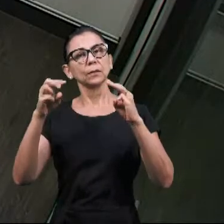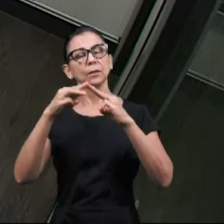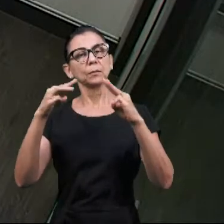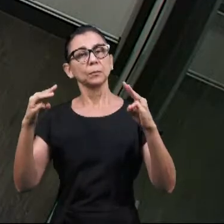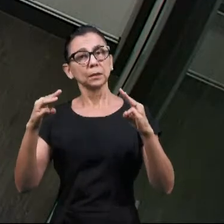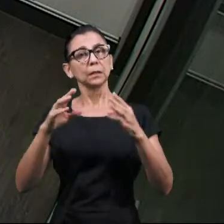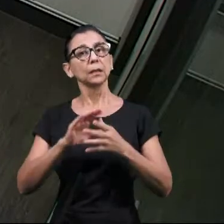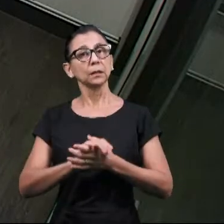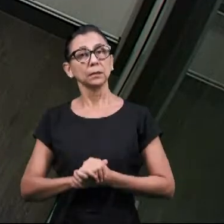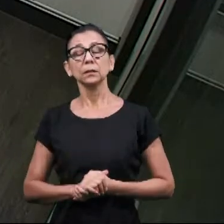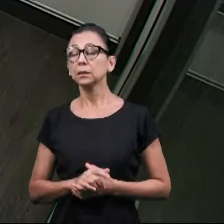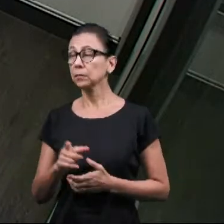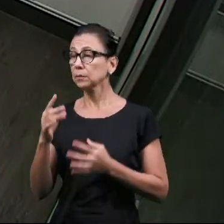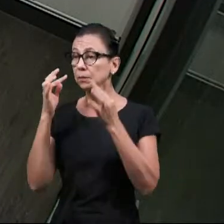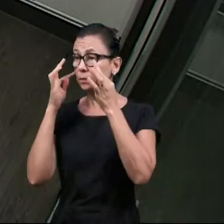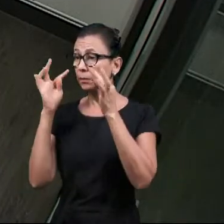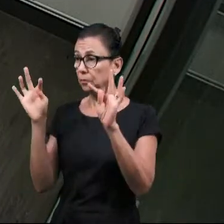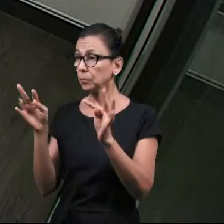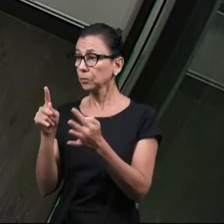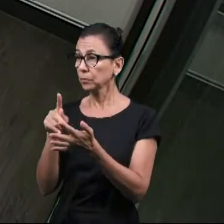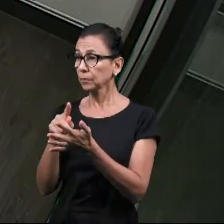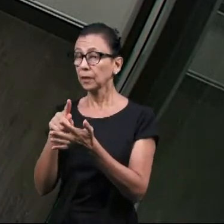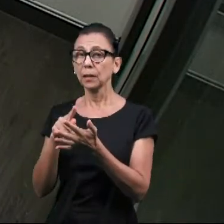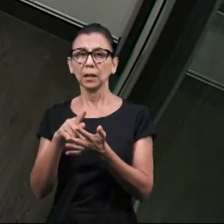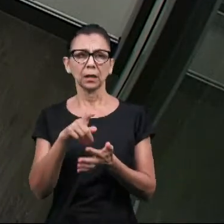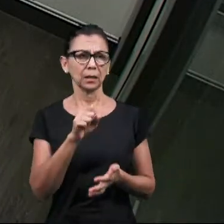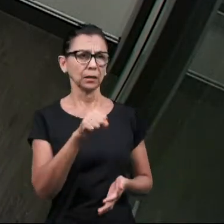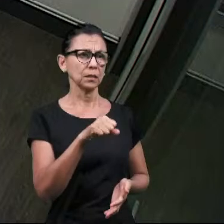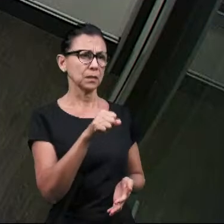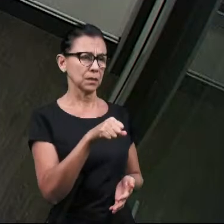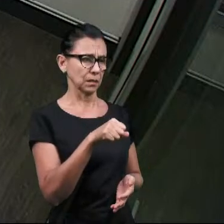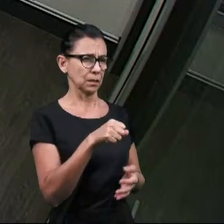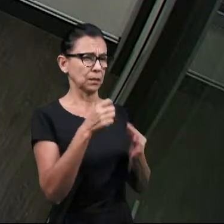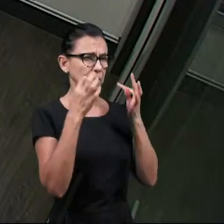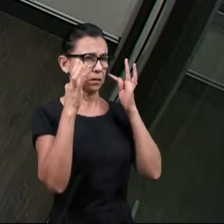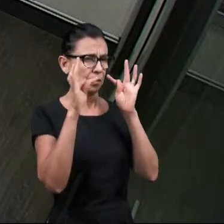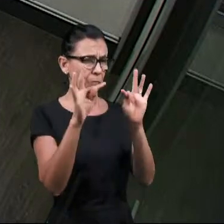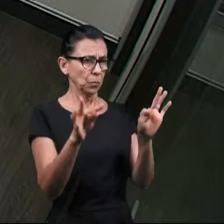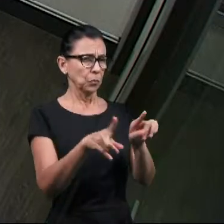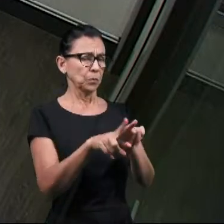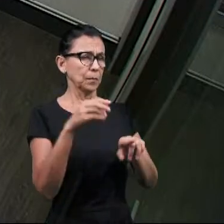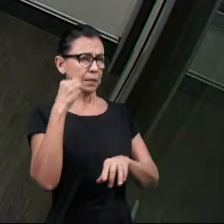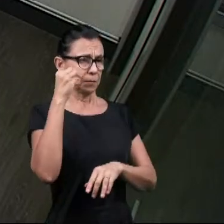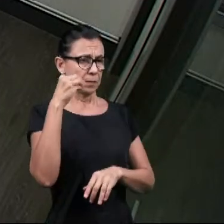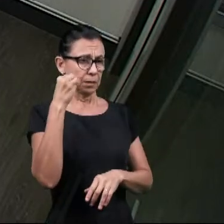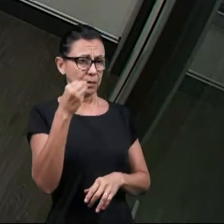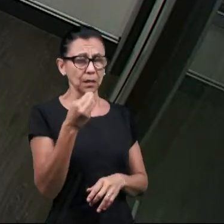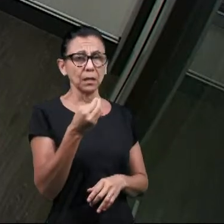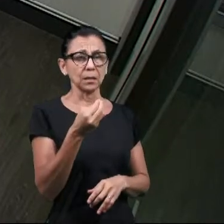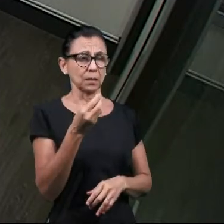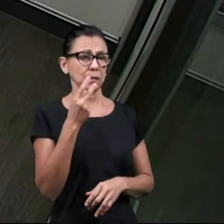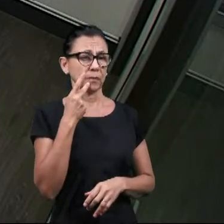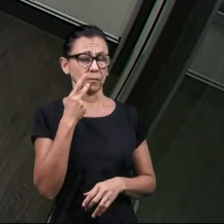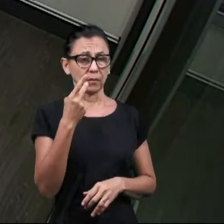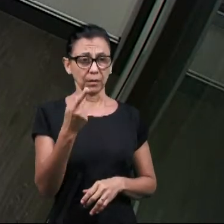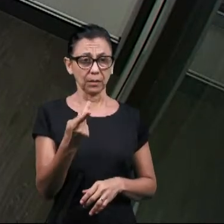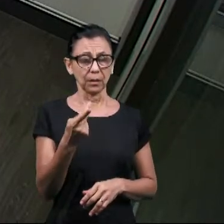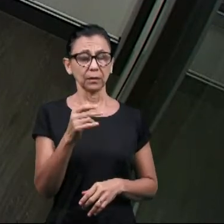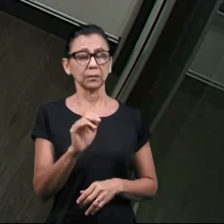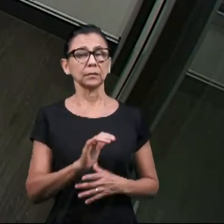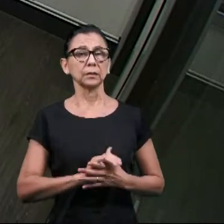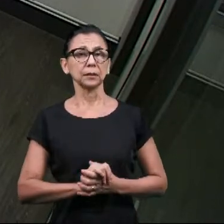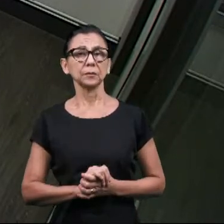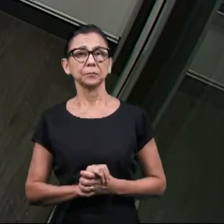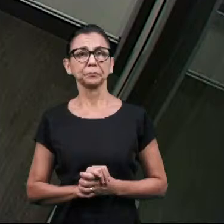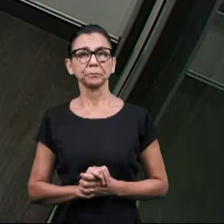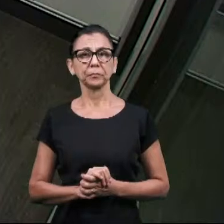testemunho testemunho e até mesmo a experiência que você teve você vai não é poder contar vai servir